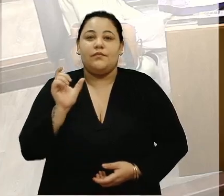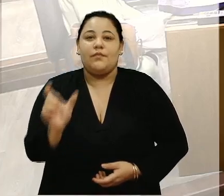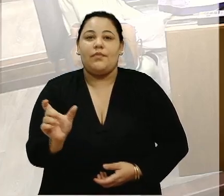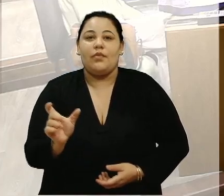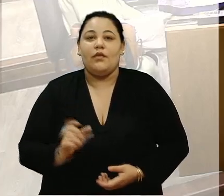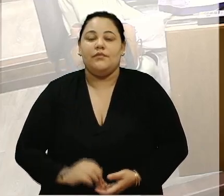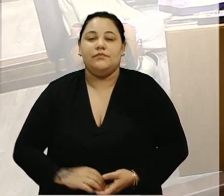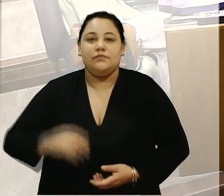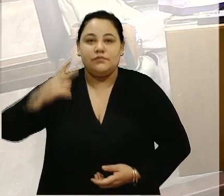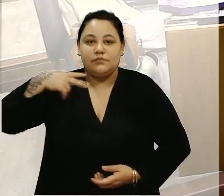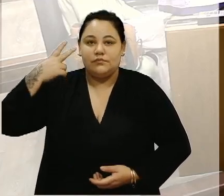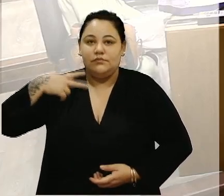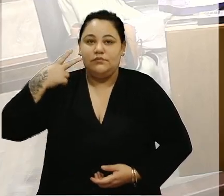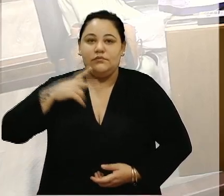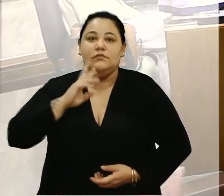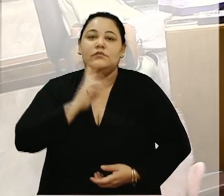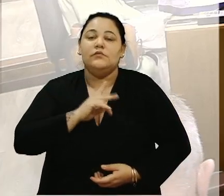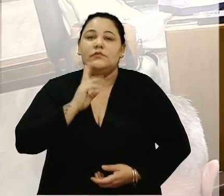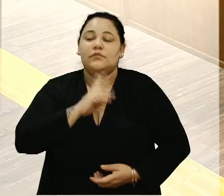vereador Renato Oliveira.